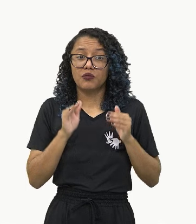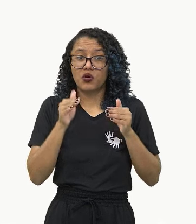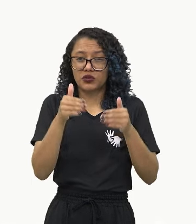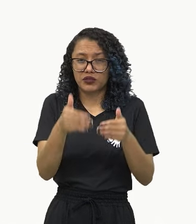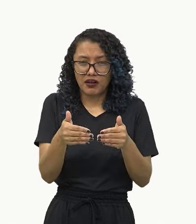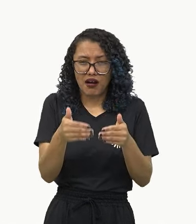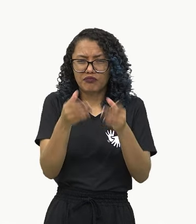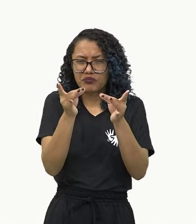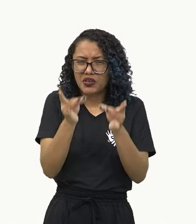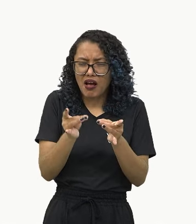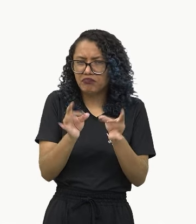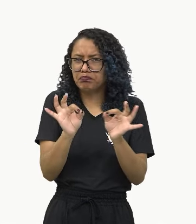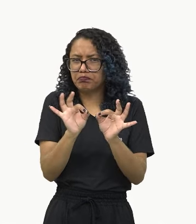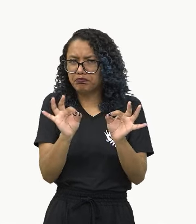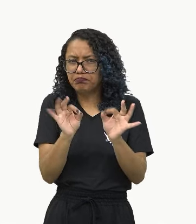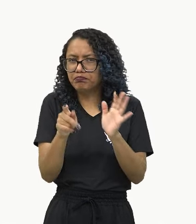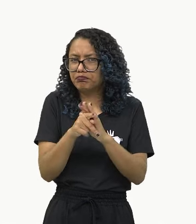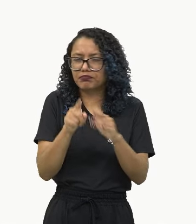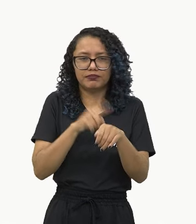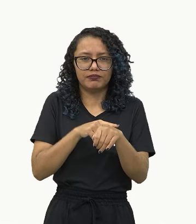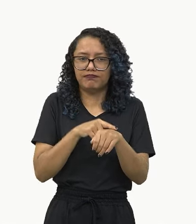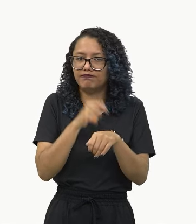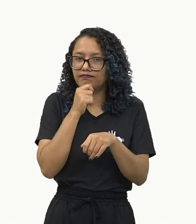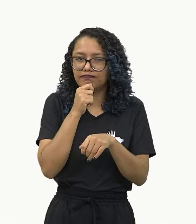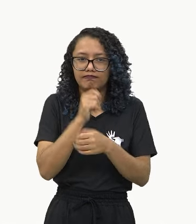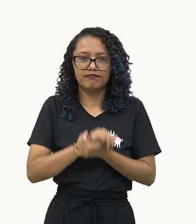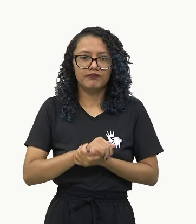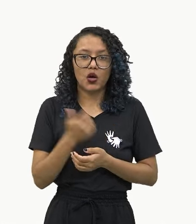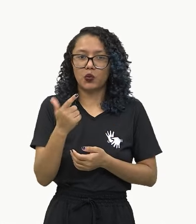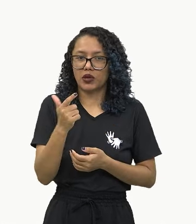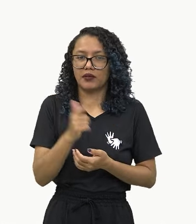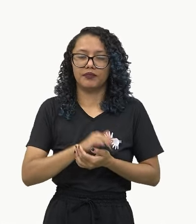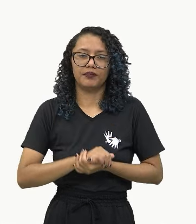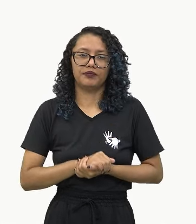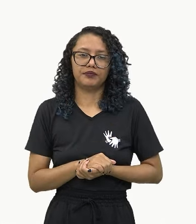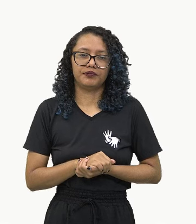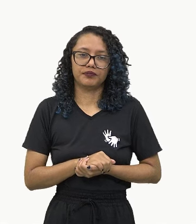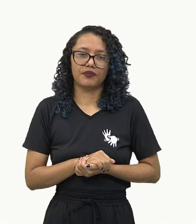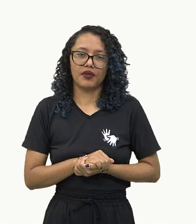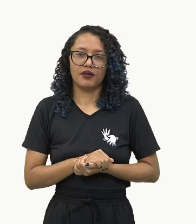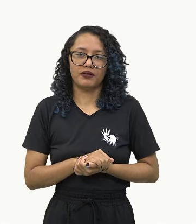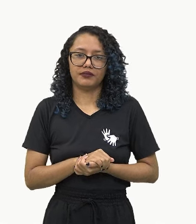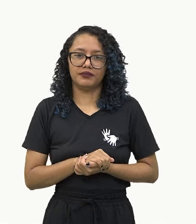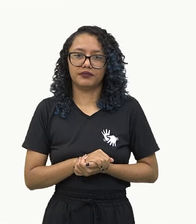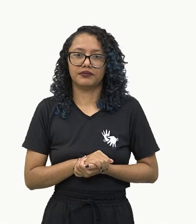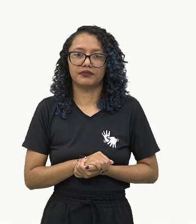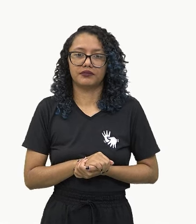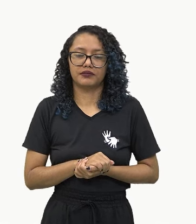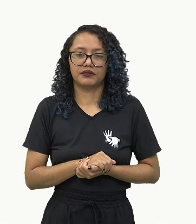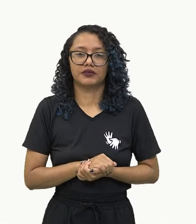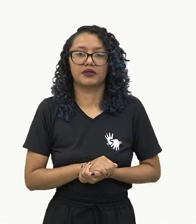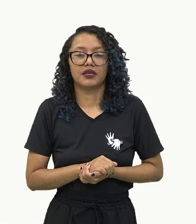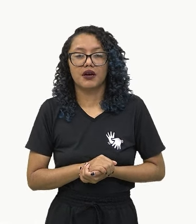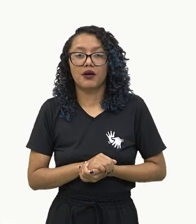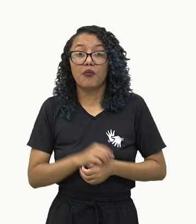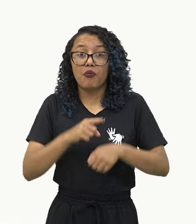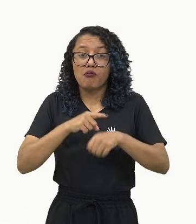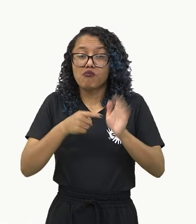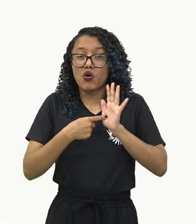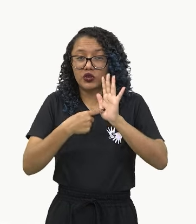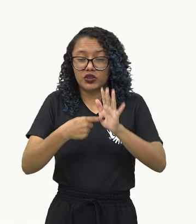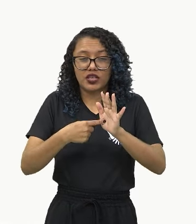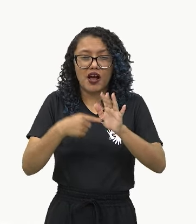sem que. Então, situações que ocorreram sem que a gente especifique aquele momento, tá bom? A gente usa